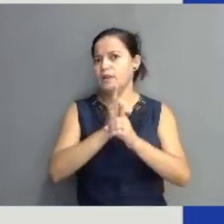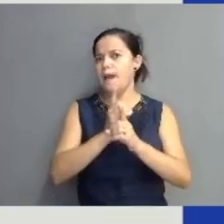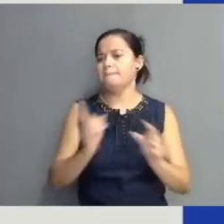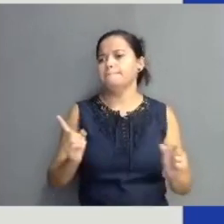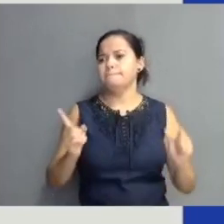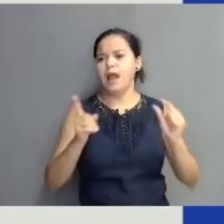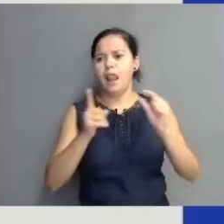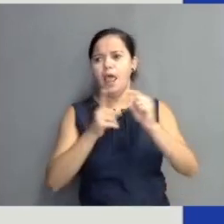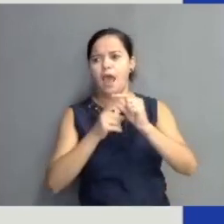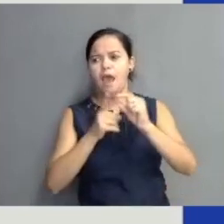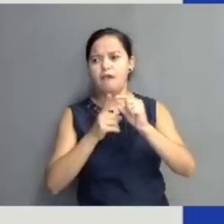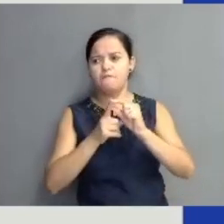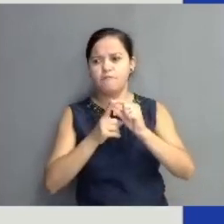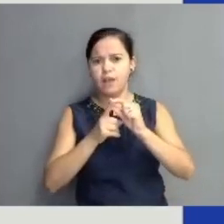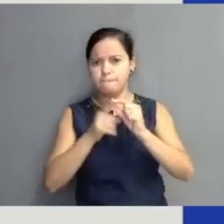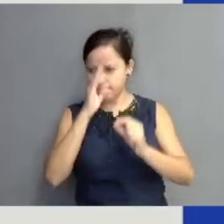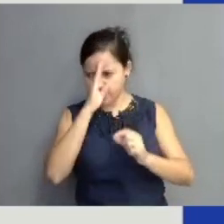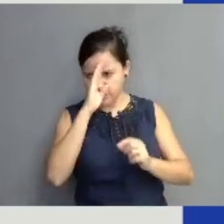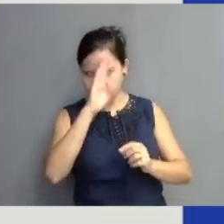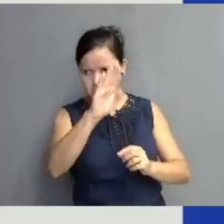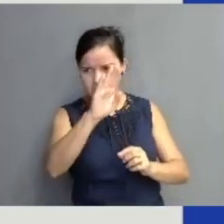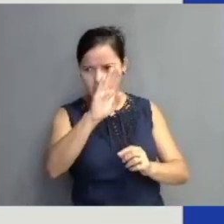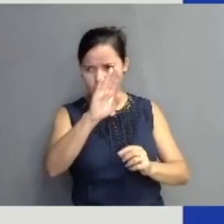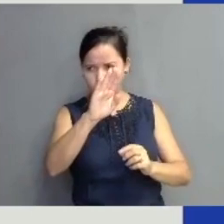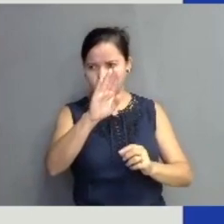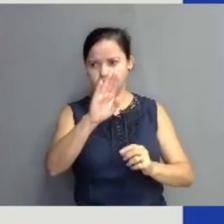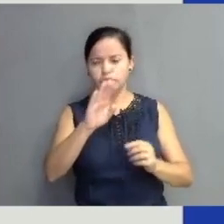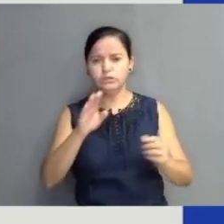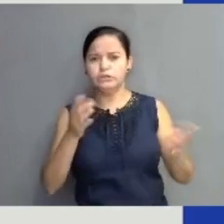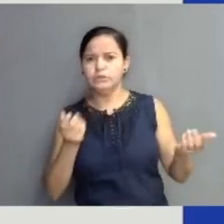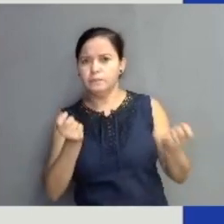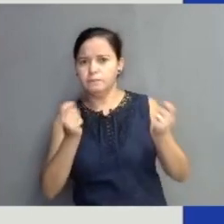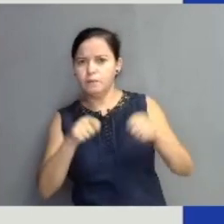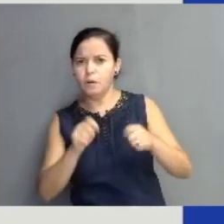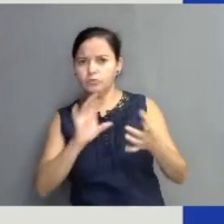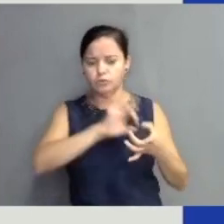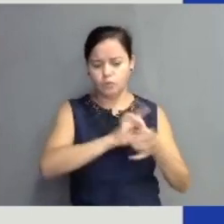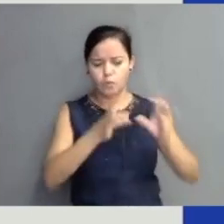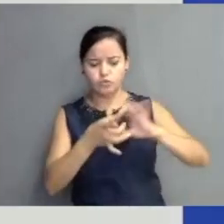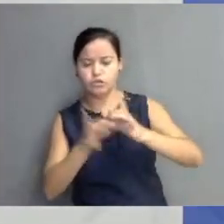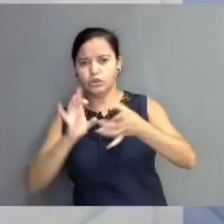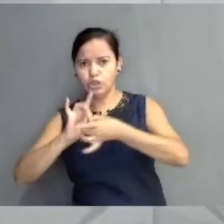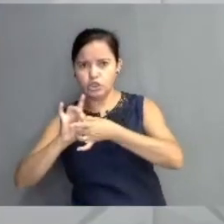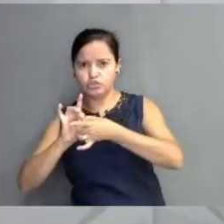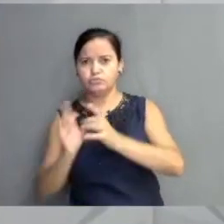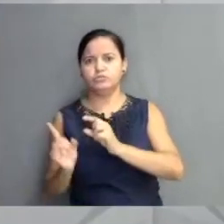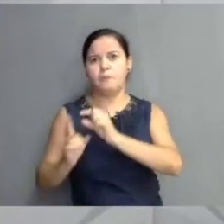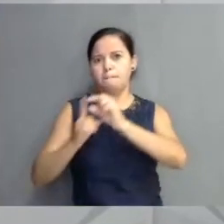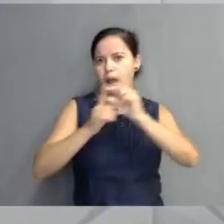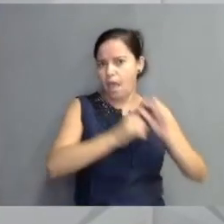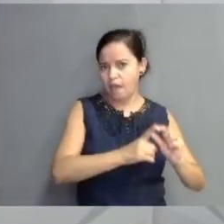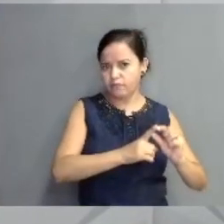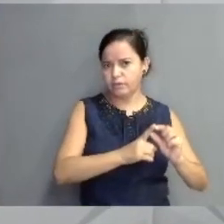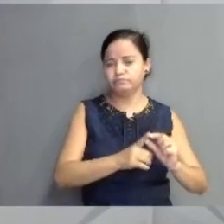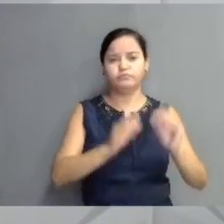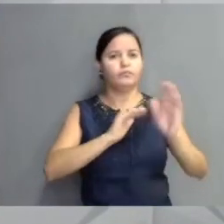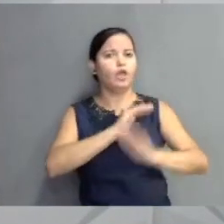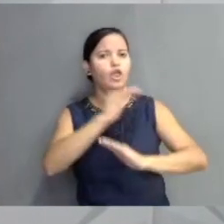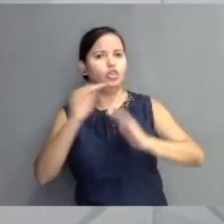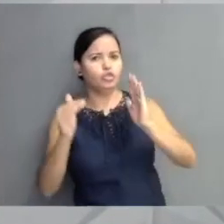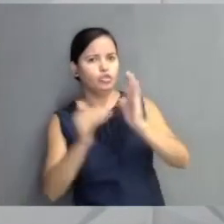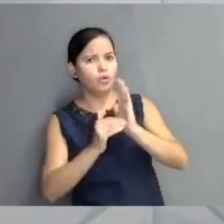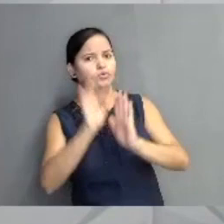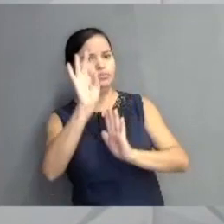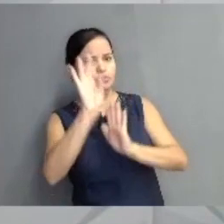quais giram as outras palavras. Trazendo aqui para mim, ó, todo texto, né, ele é composto de